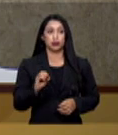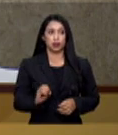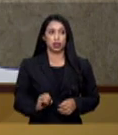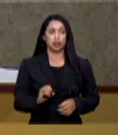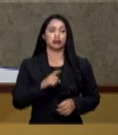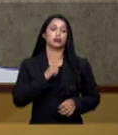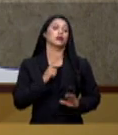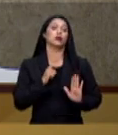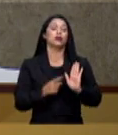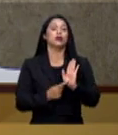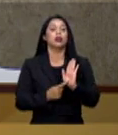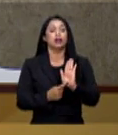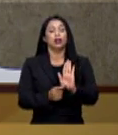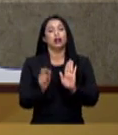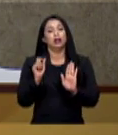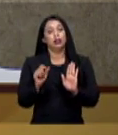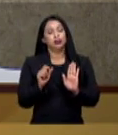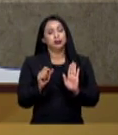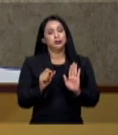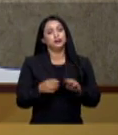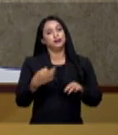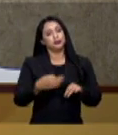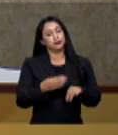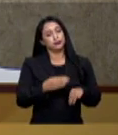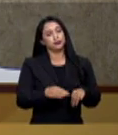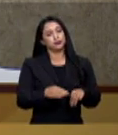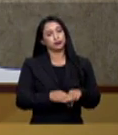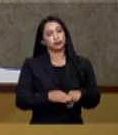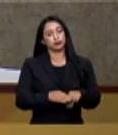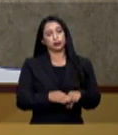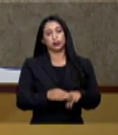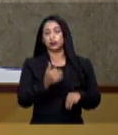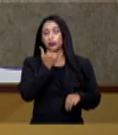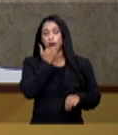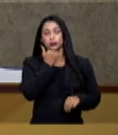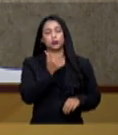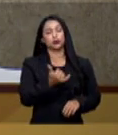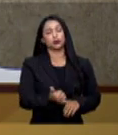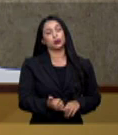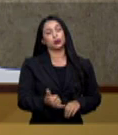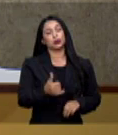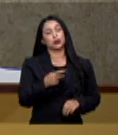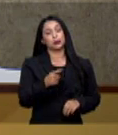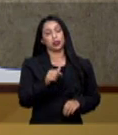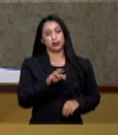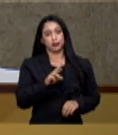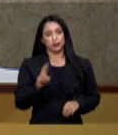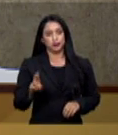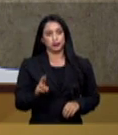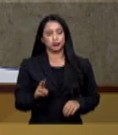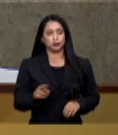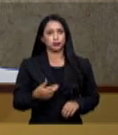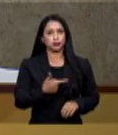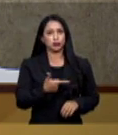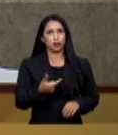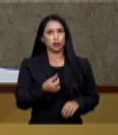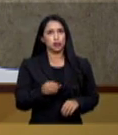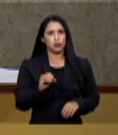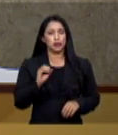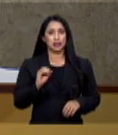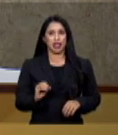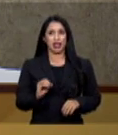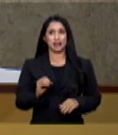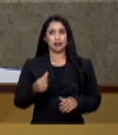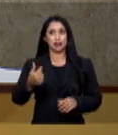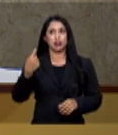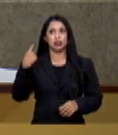como destacou aqui Sua Excelência, o vice-procurador-geral da República, 2010. Nós estamos em 2021. O último